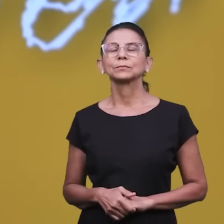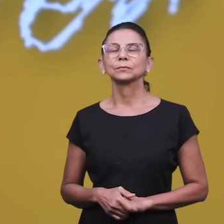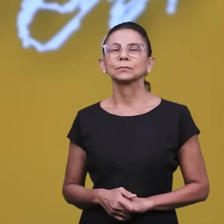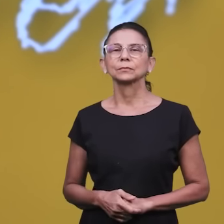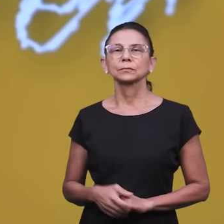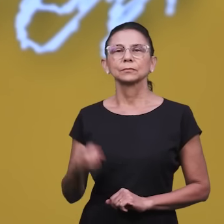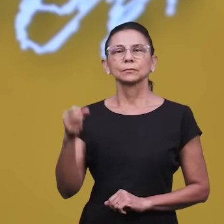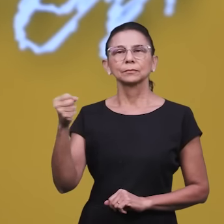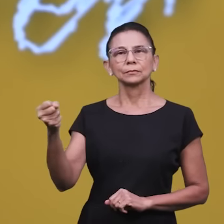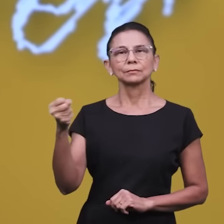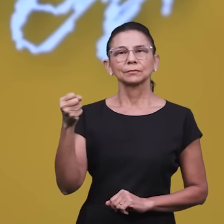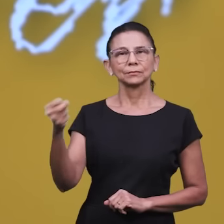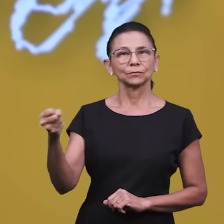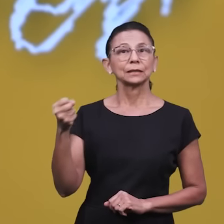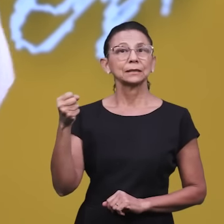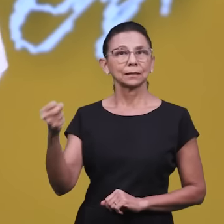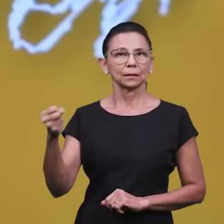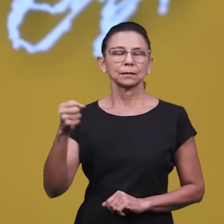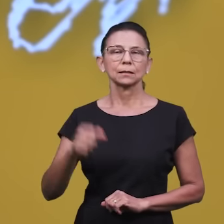sol.